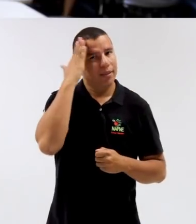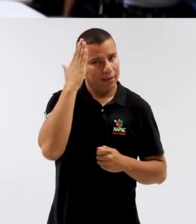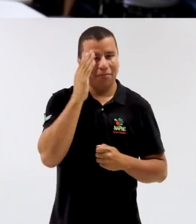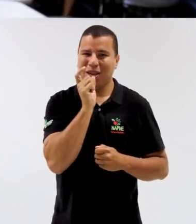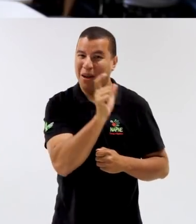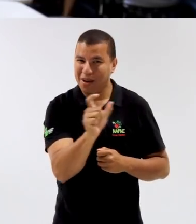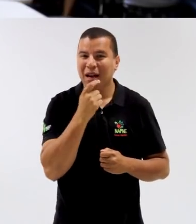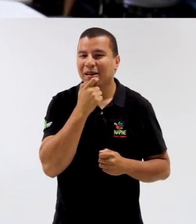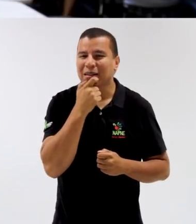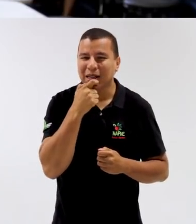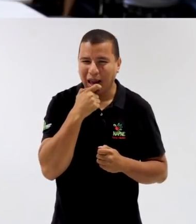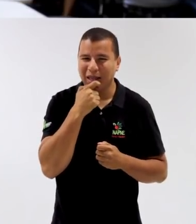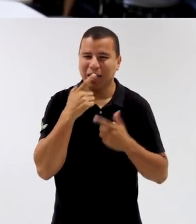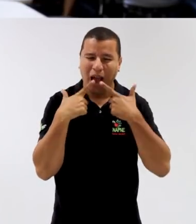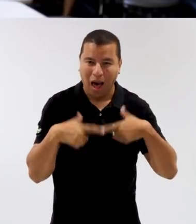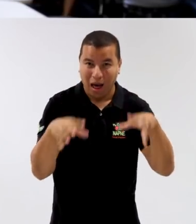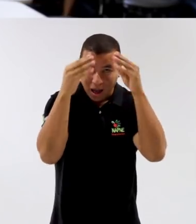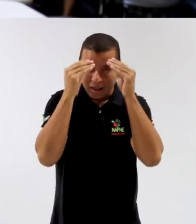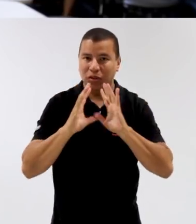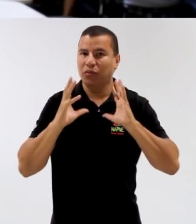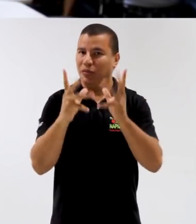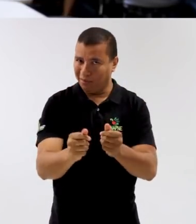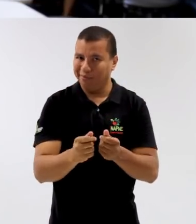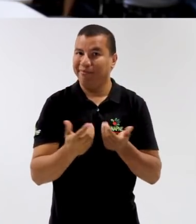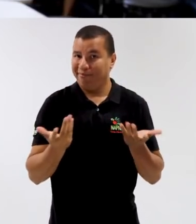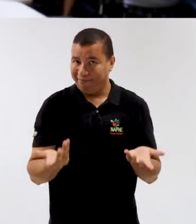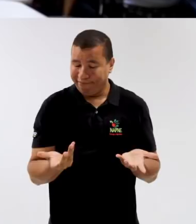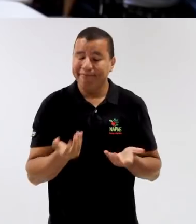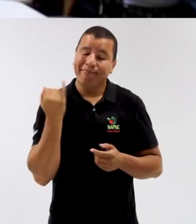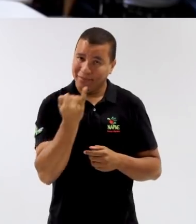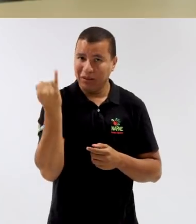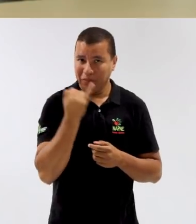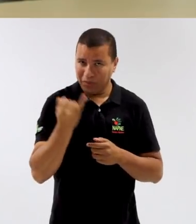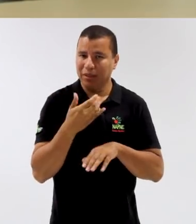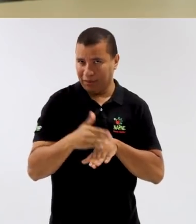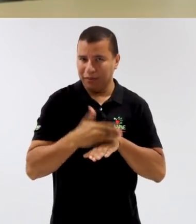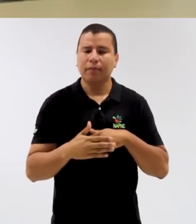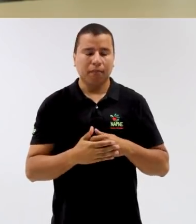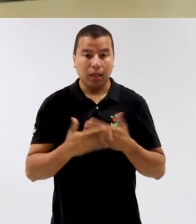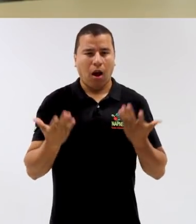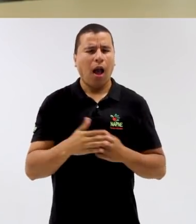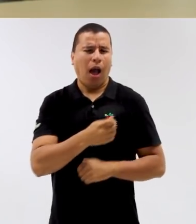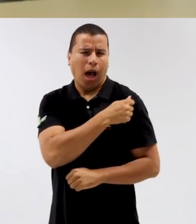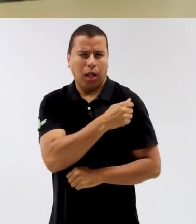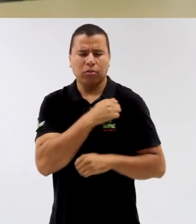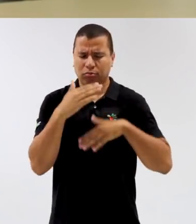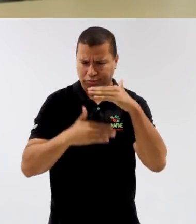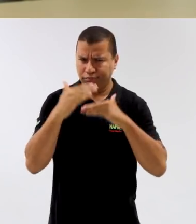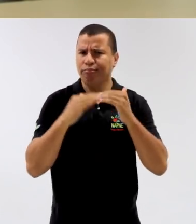tutorial inglês então a gente teve que ir atrás de tudo isso visando o melhor desempenho na robótica eles vão desenvolver os conhecimentos